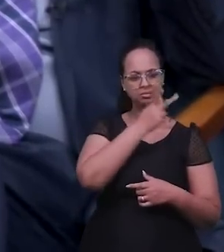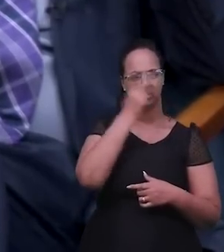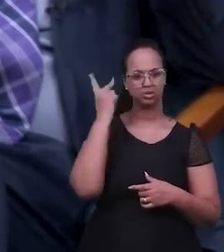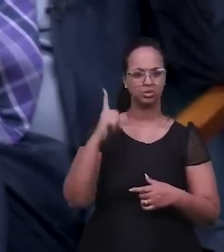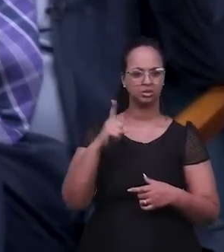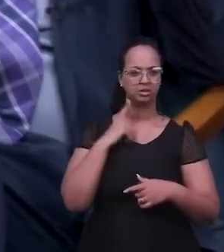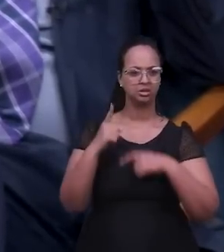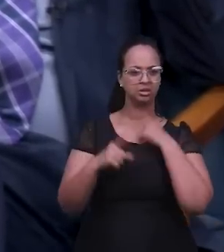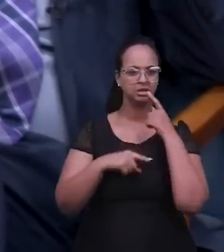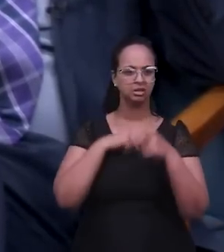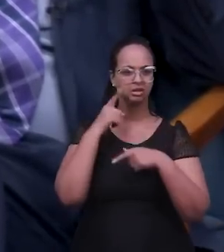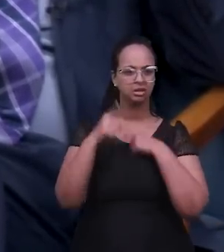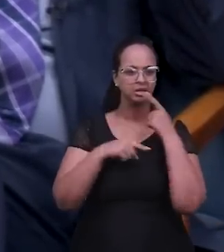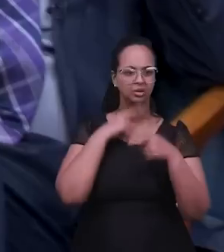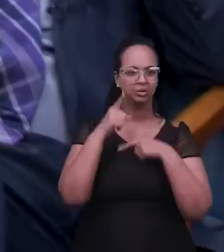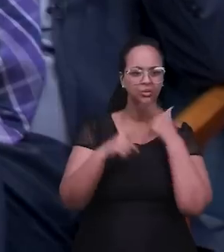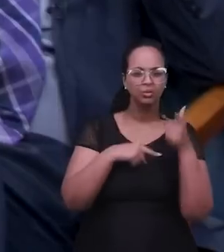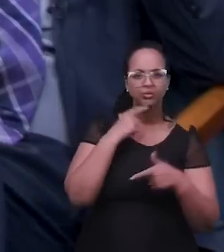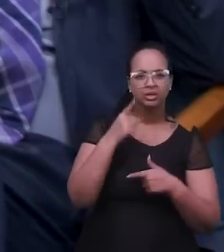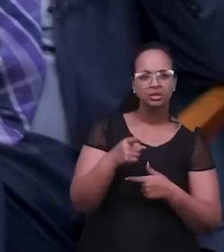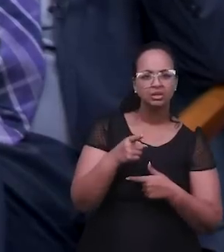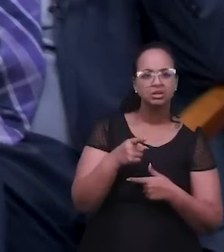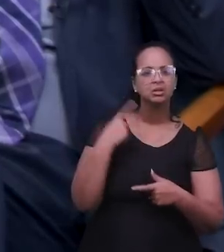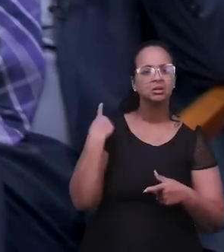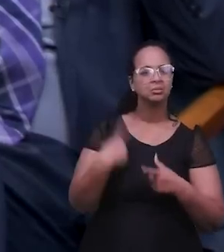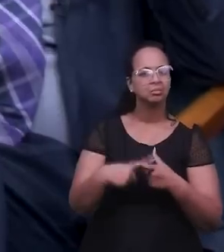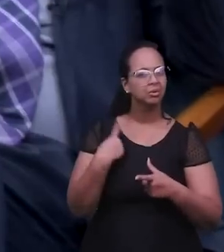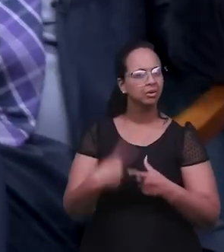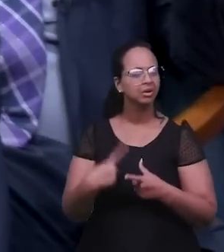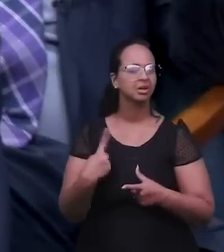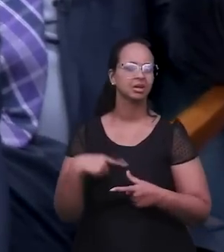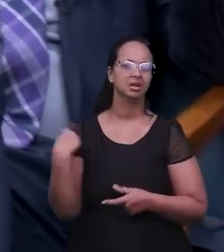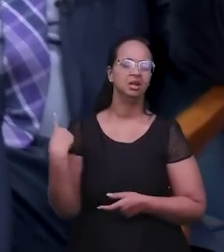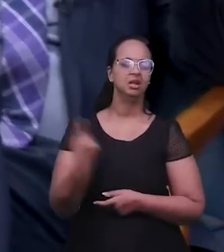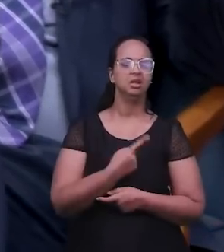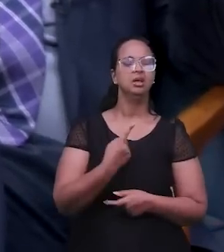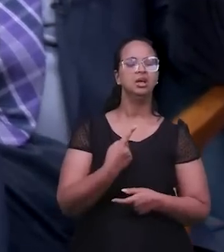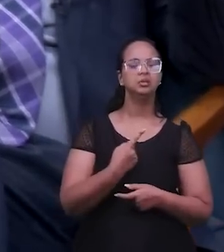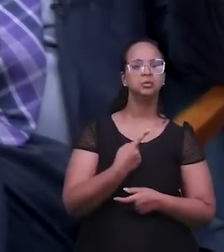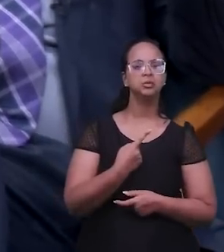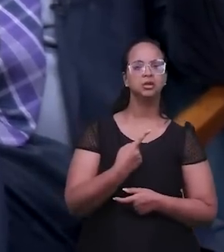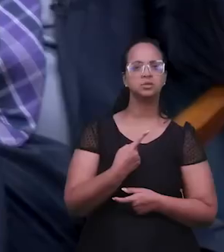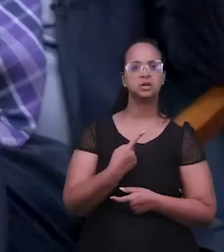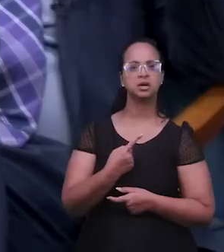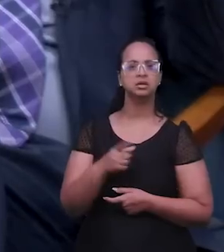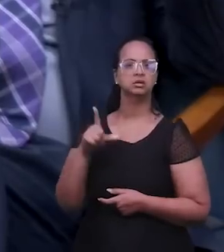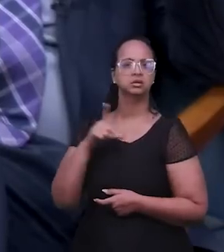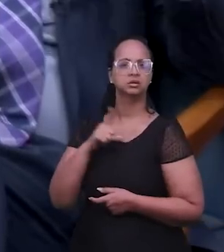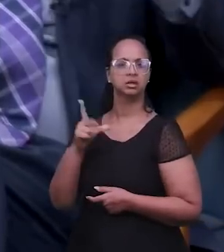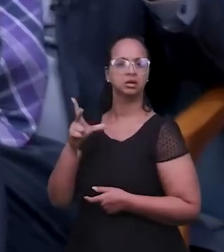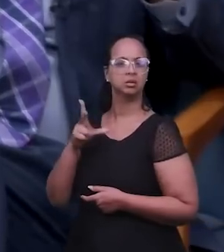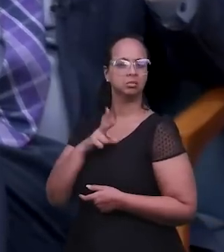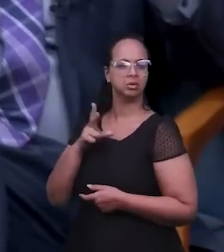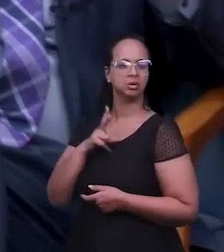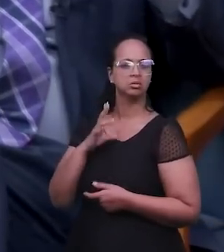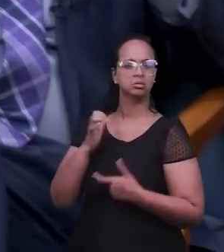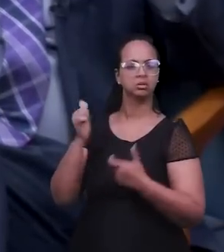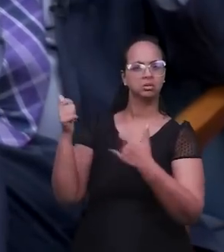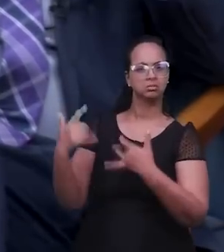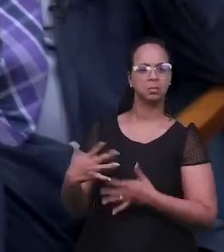as pessoas têm dúvidas, mas não somos nós que estamos falando isso. Quem fala isso